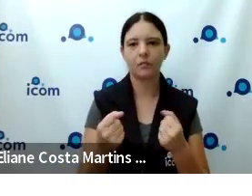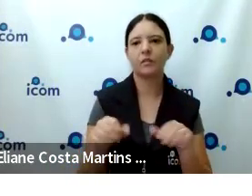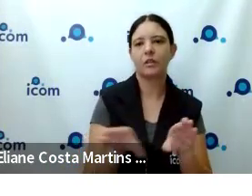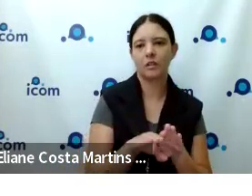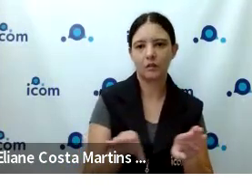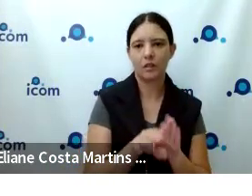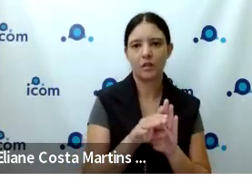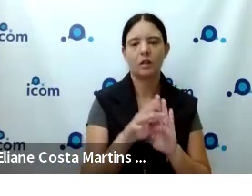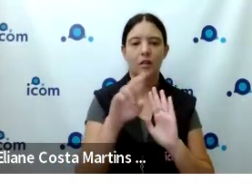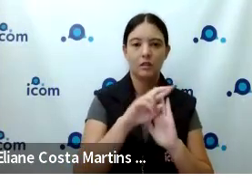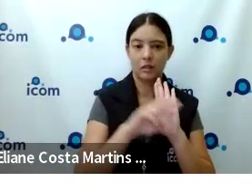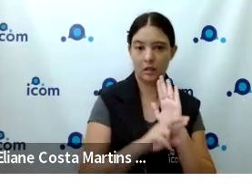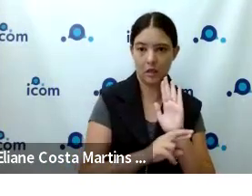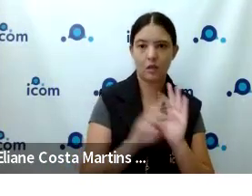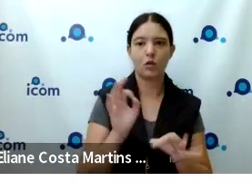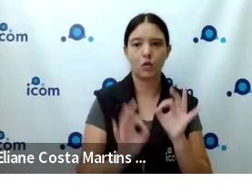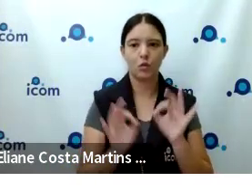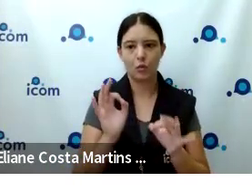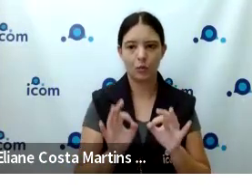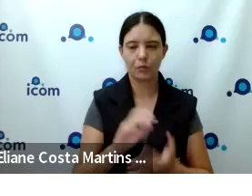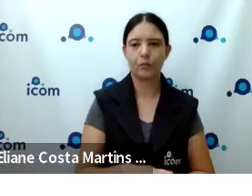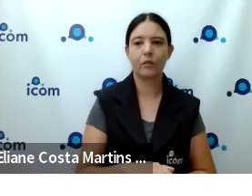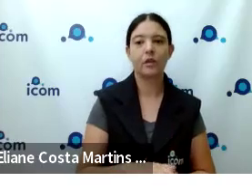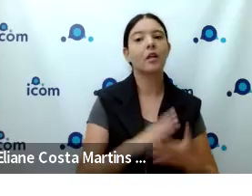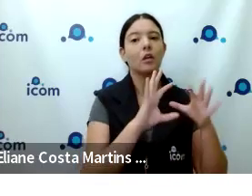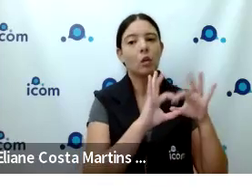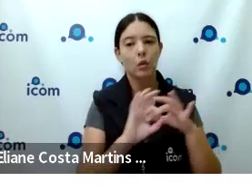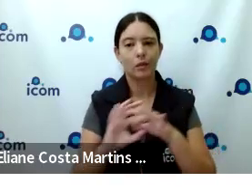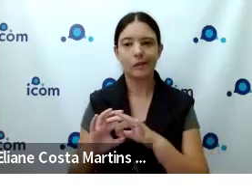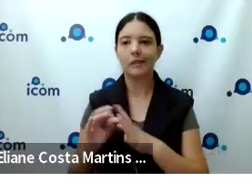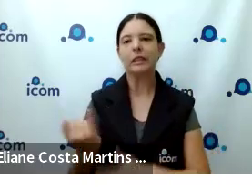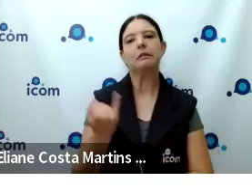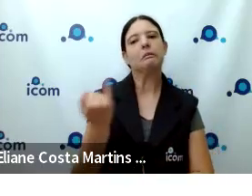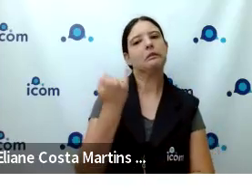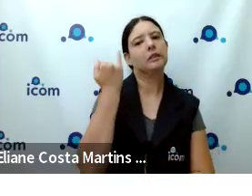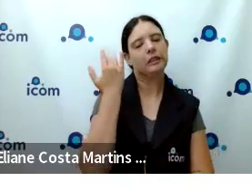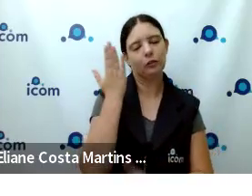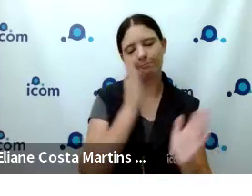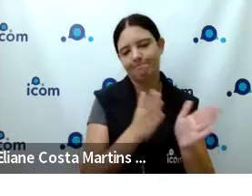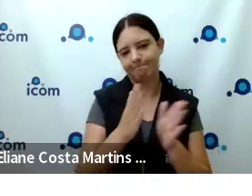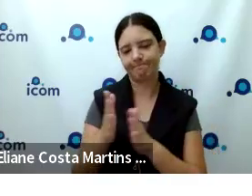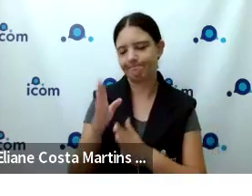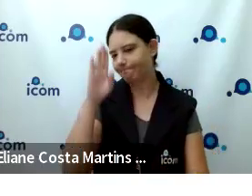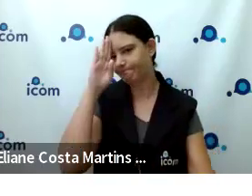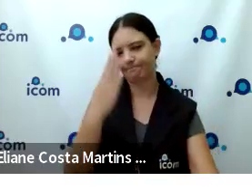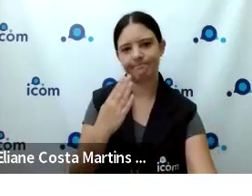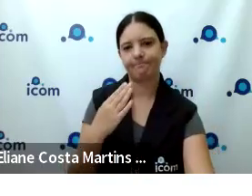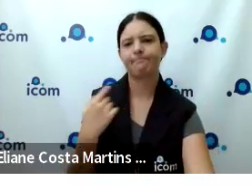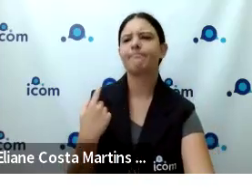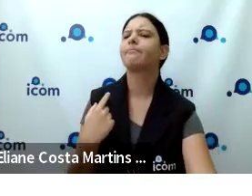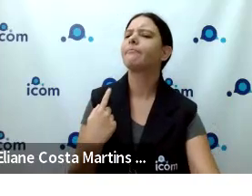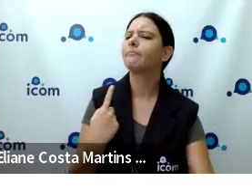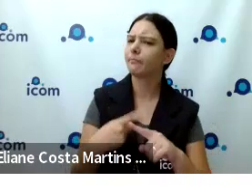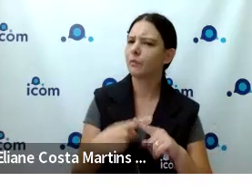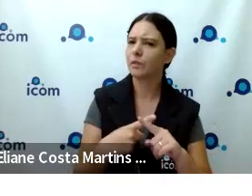normas jurídicas. Nesse contexto, o processo tem um papel fundamental. Por quê? Porque o